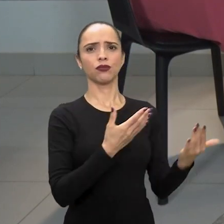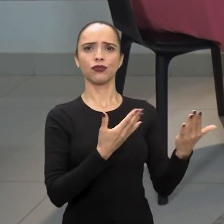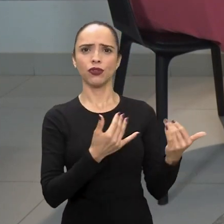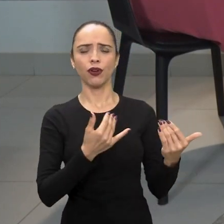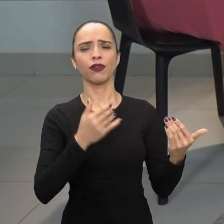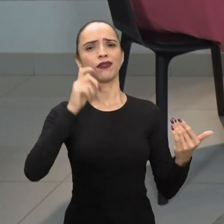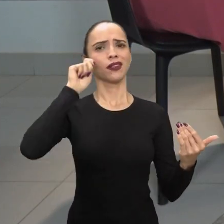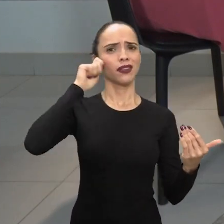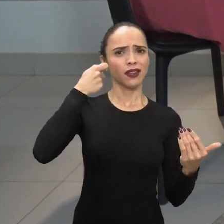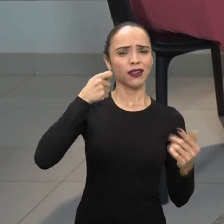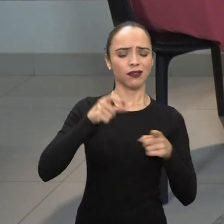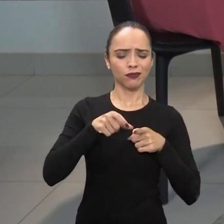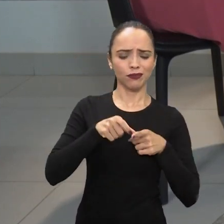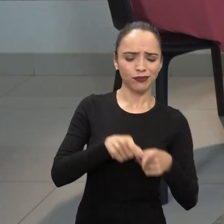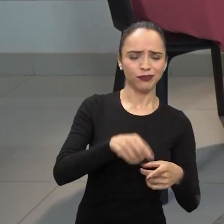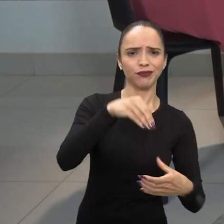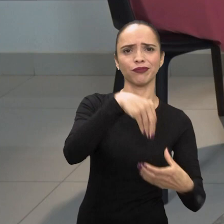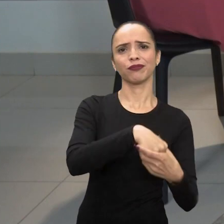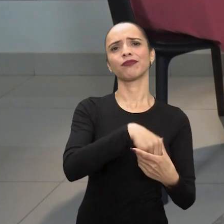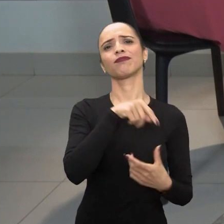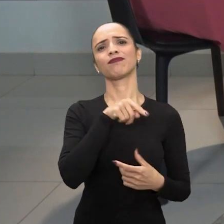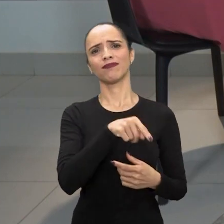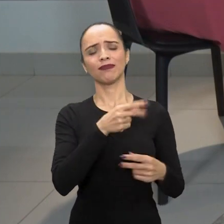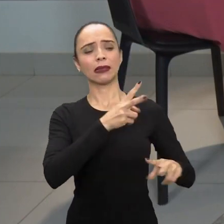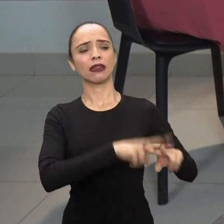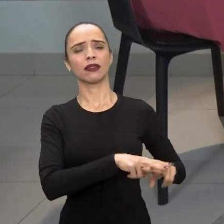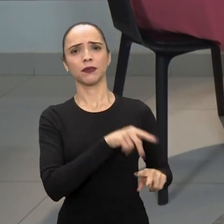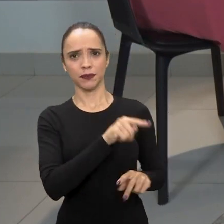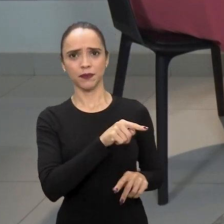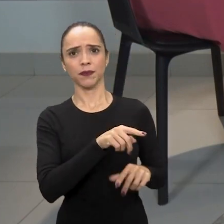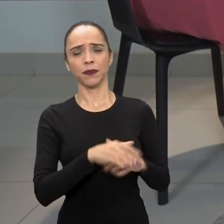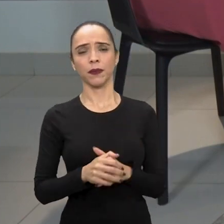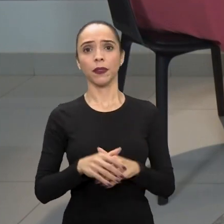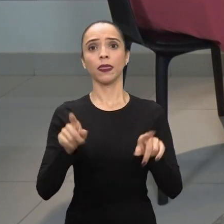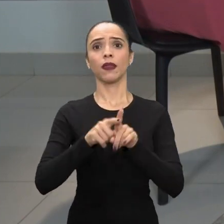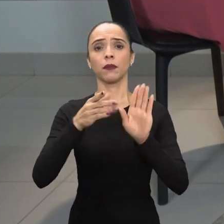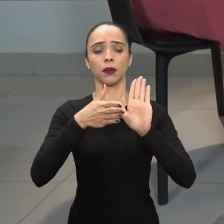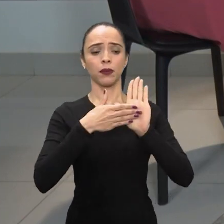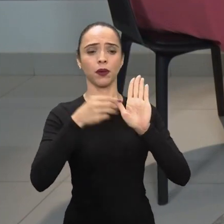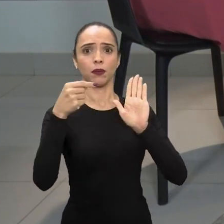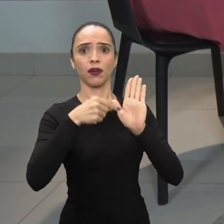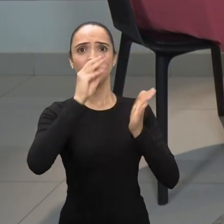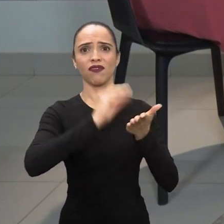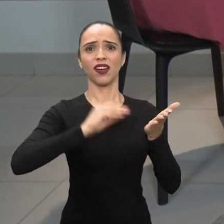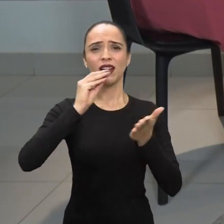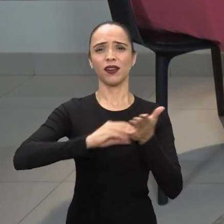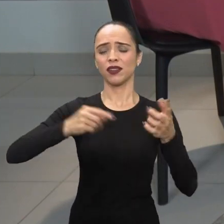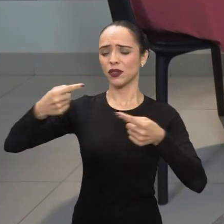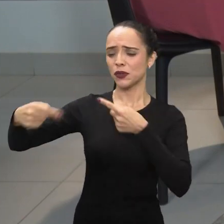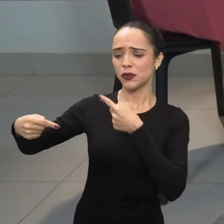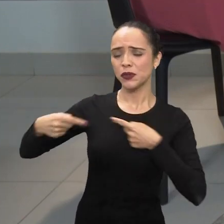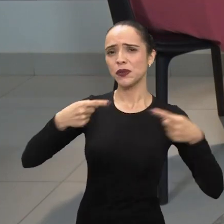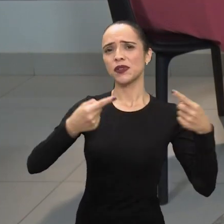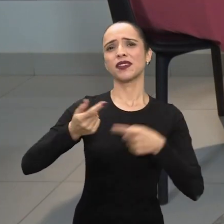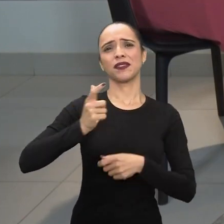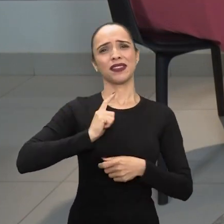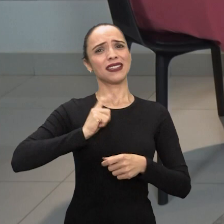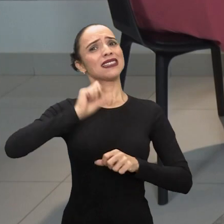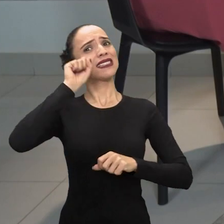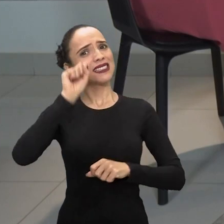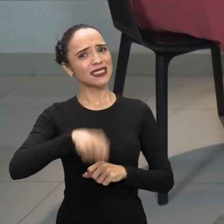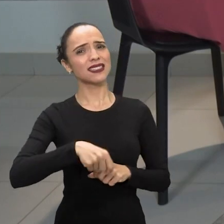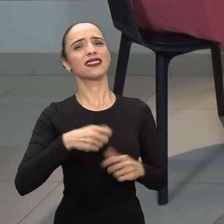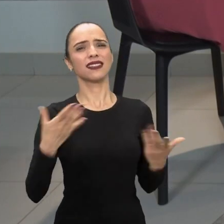jovem negra periférica e ao mesmo tempo os planos não trazem então questões importantes que vão discutir a existência